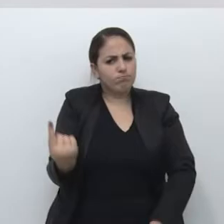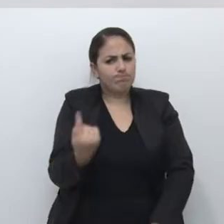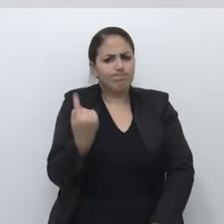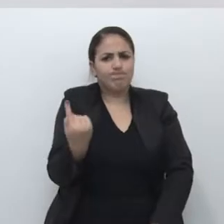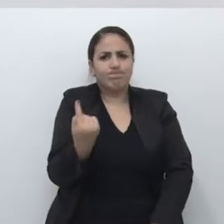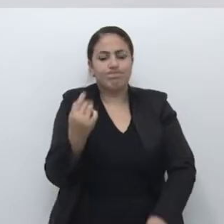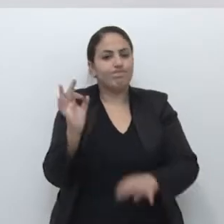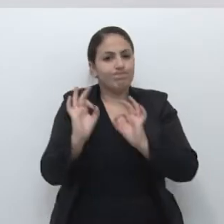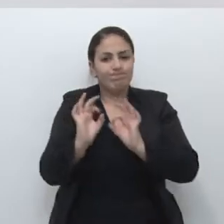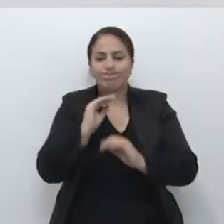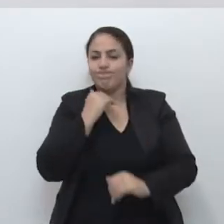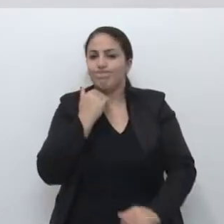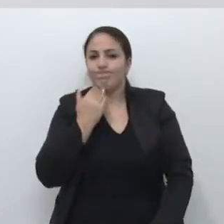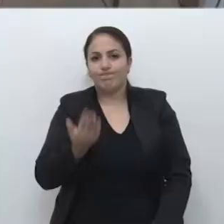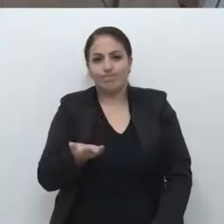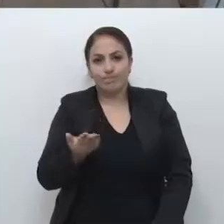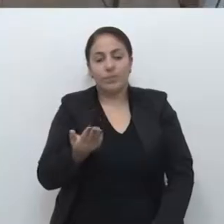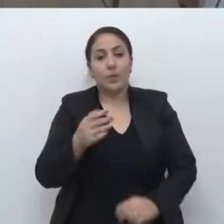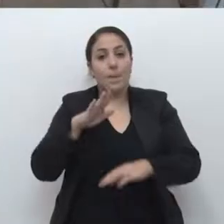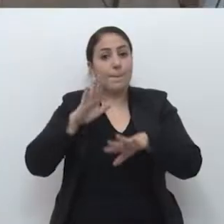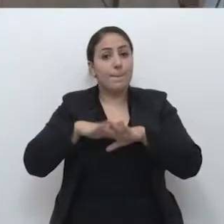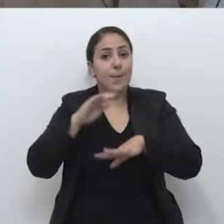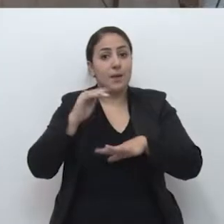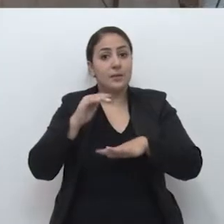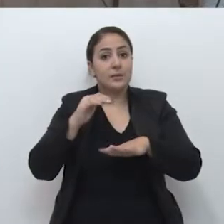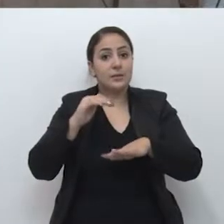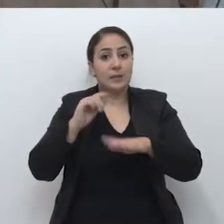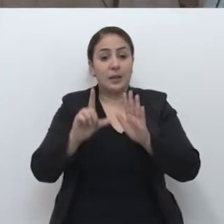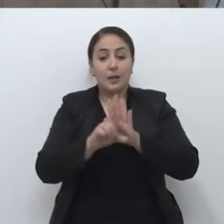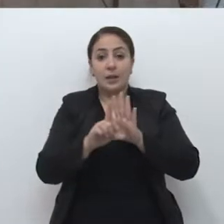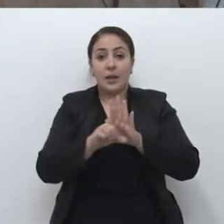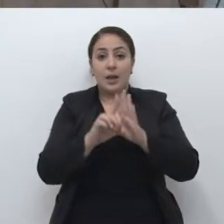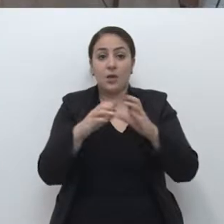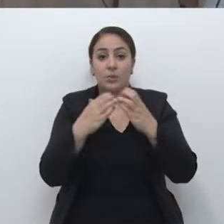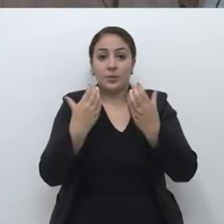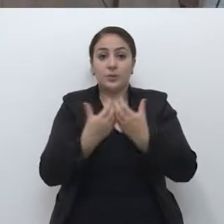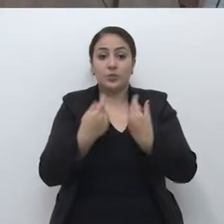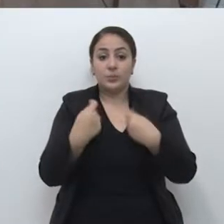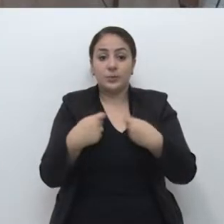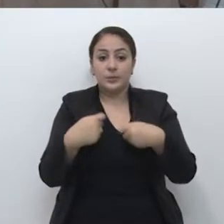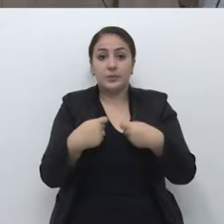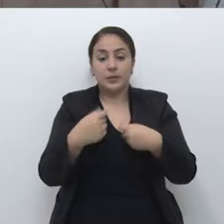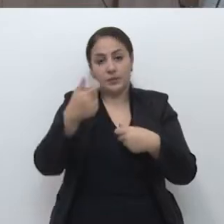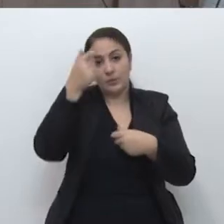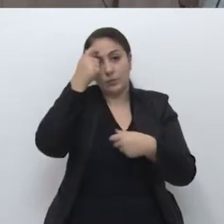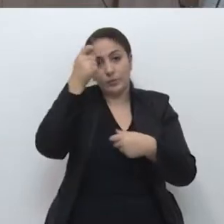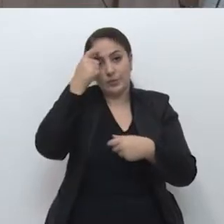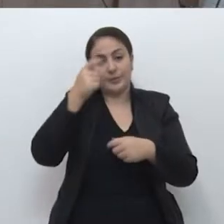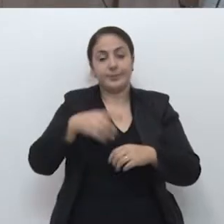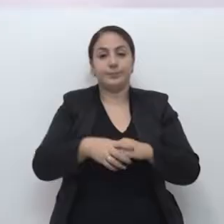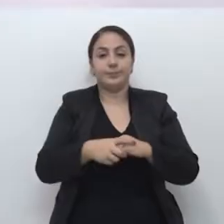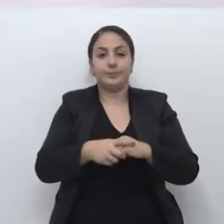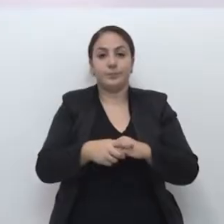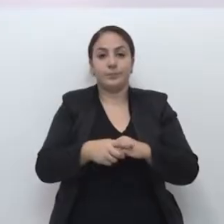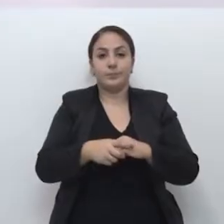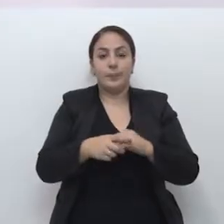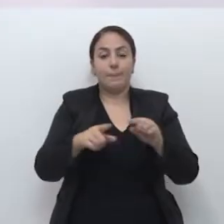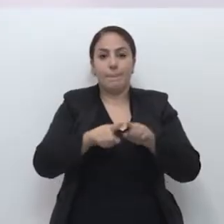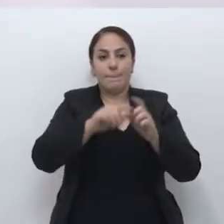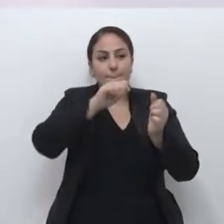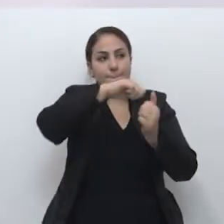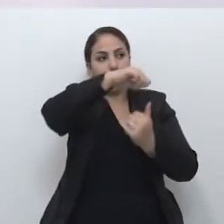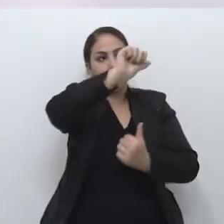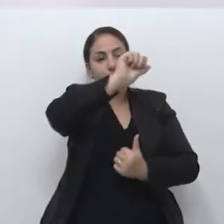sozinho o projeto não basta. Mais do que qualquer lei, a comunidade precisa se conscientizar. Além